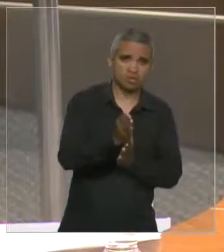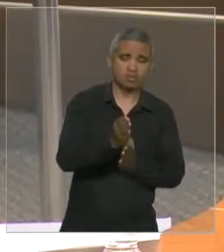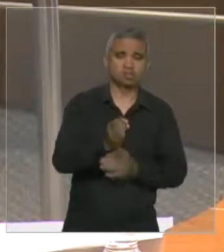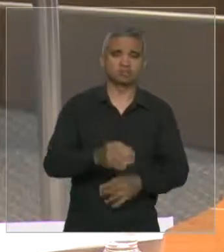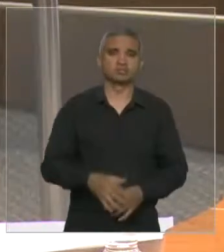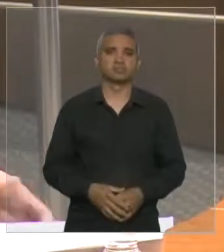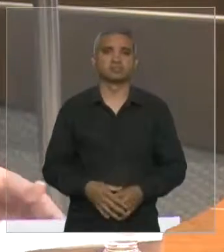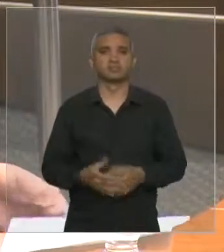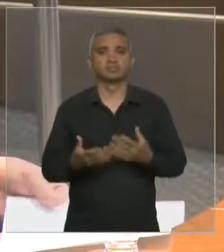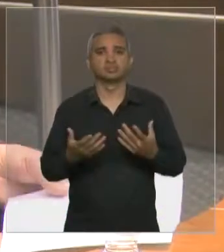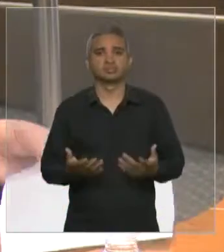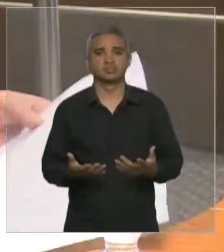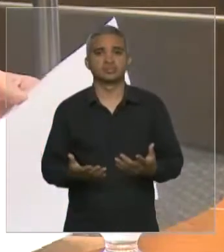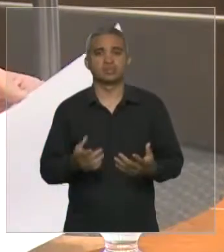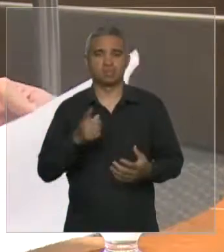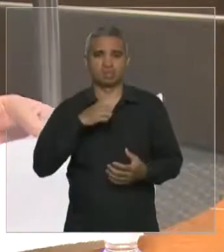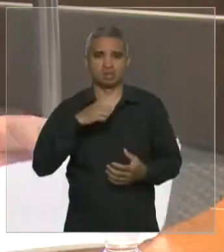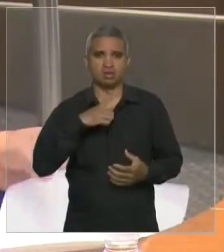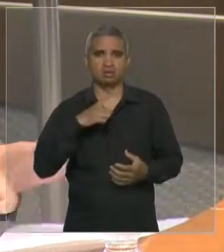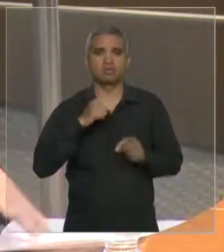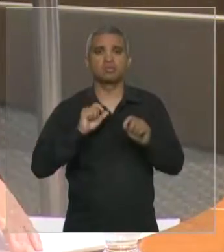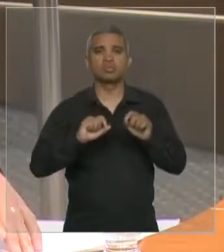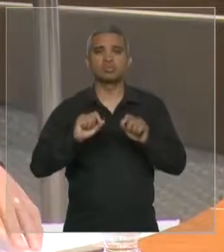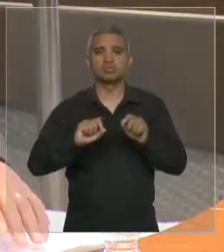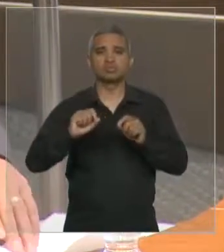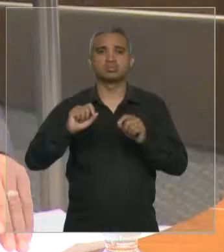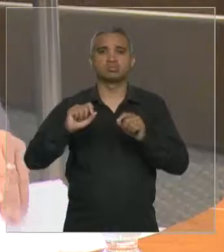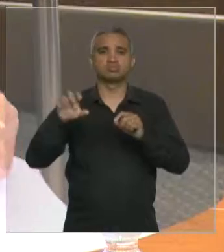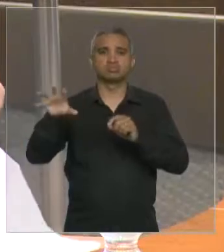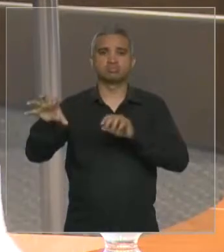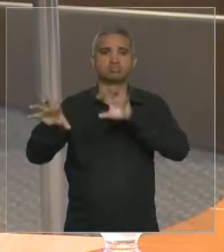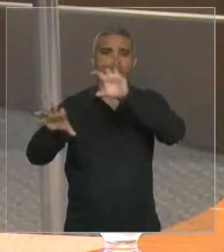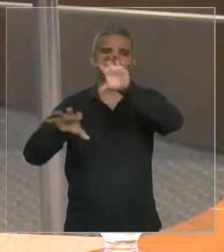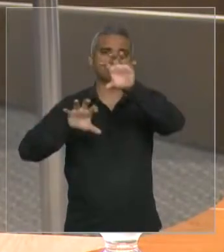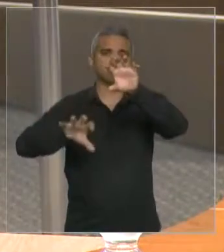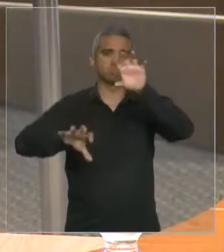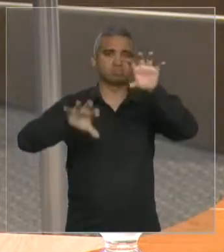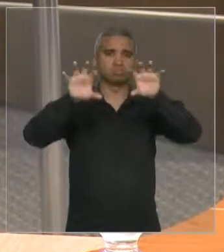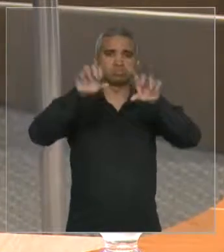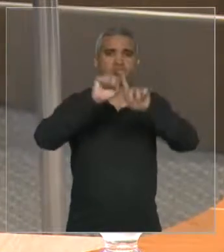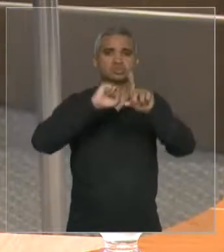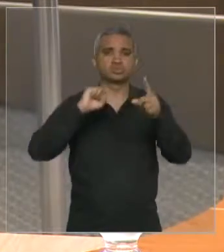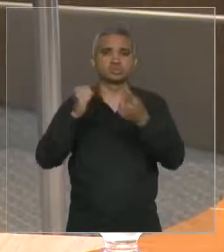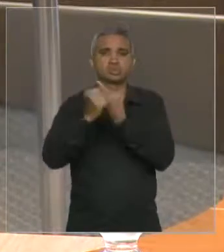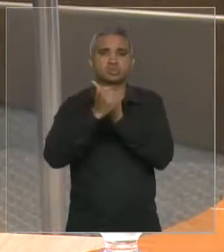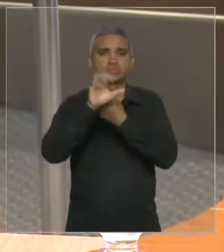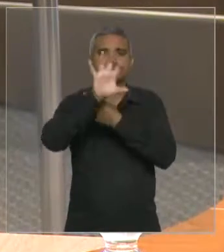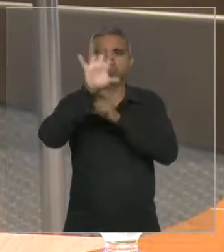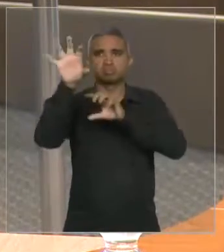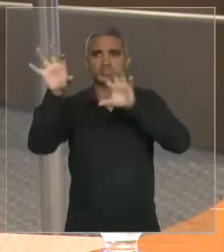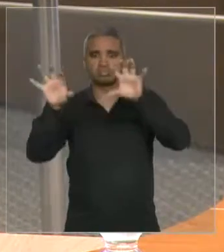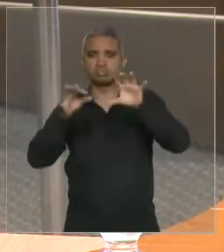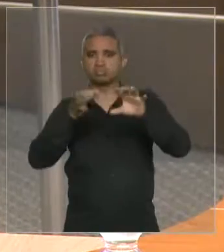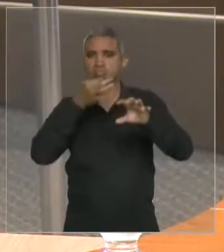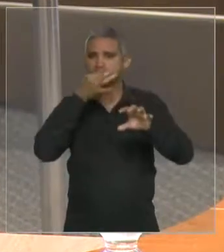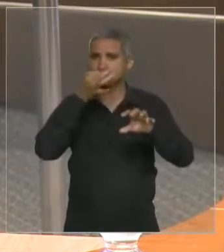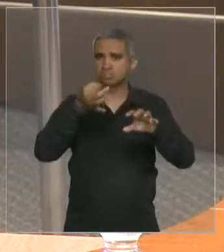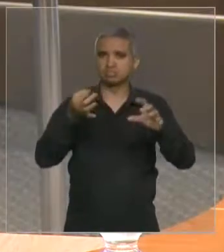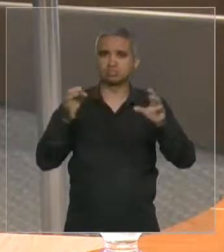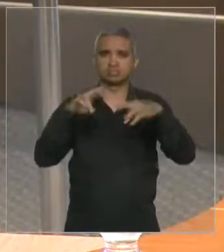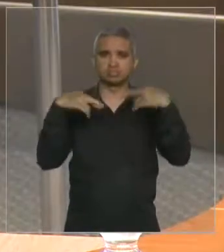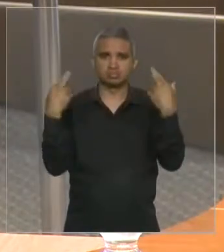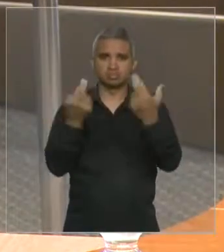que tivemos um debate que envolveu a sociedade maranhense para discutir